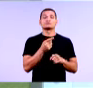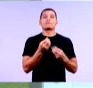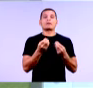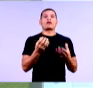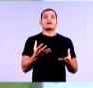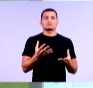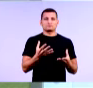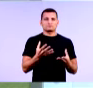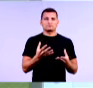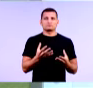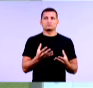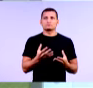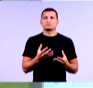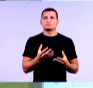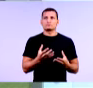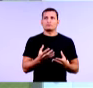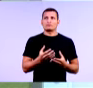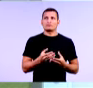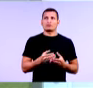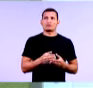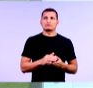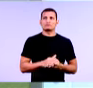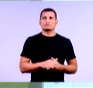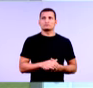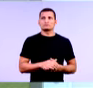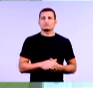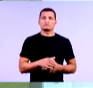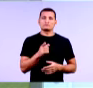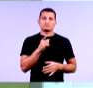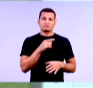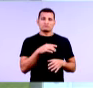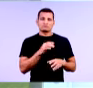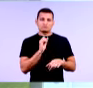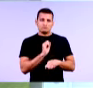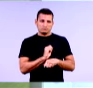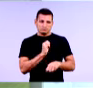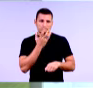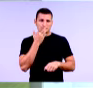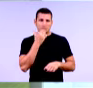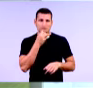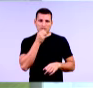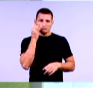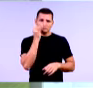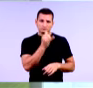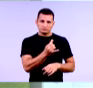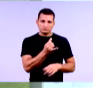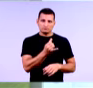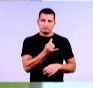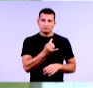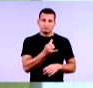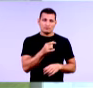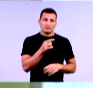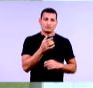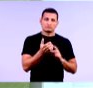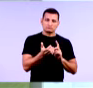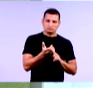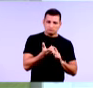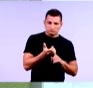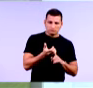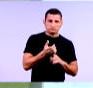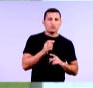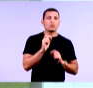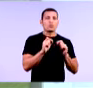para que serve aquilo. O que você está fazendo quando você para a criança e fala, olha, isso serve, o objetivo